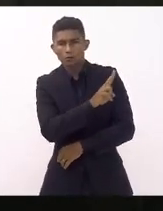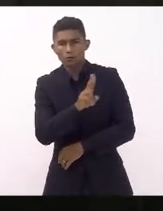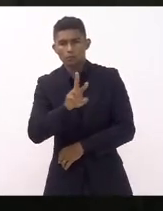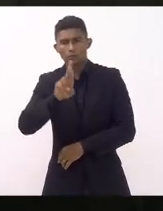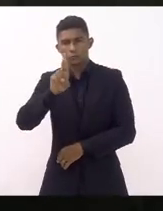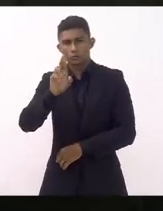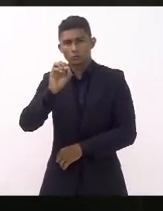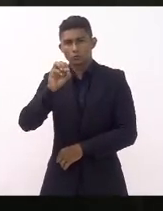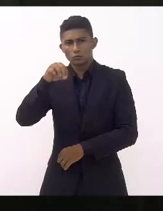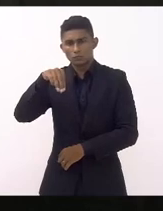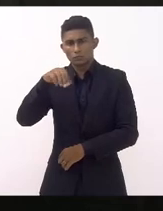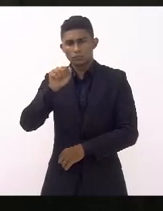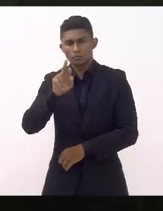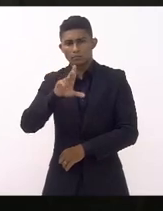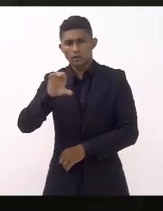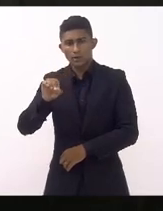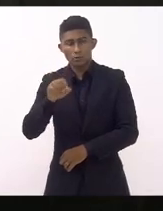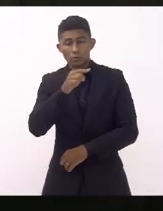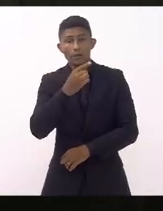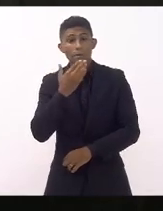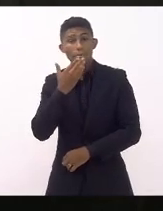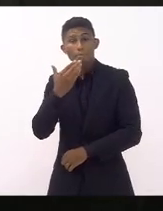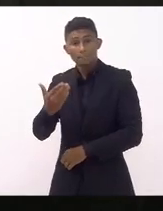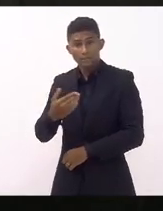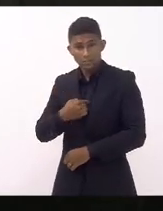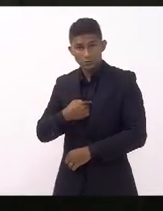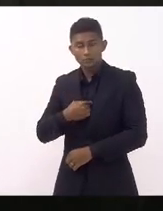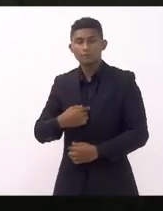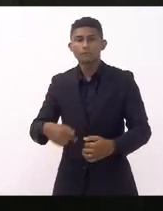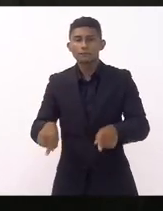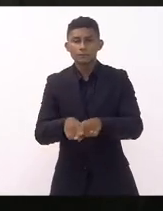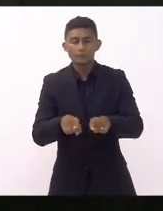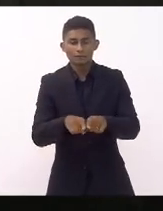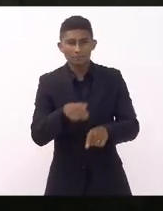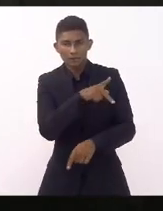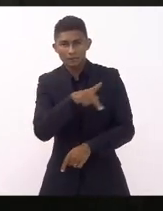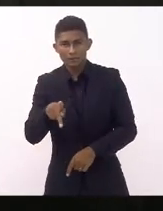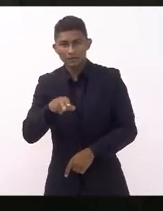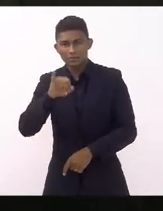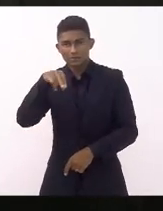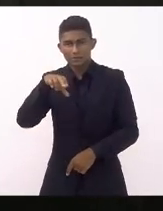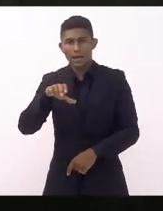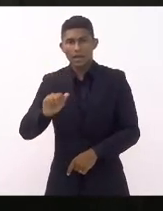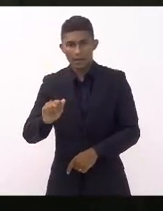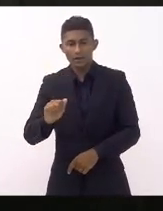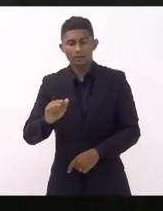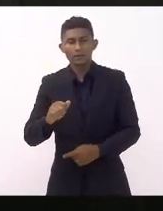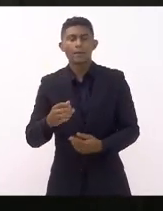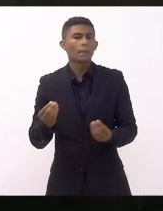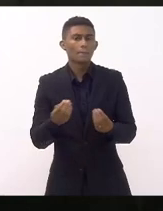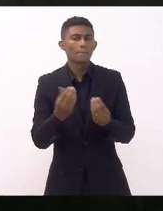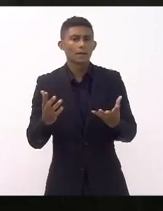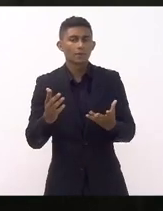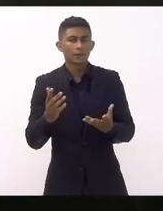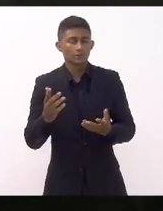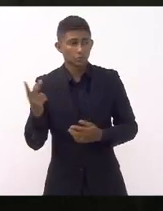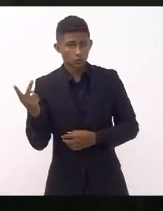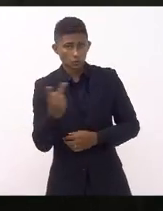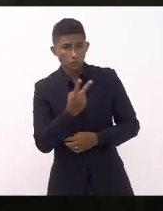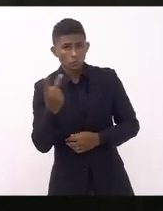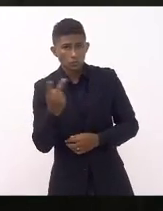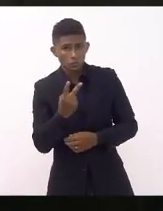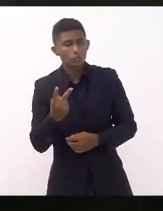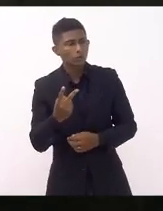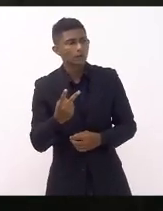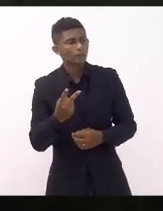e solicitou a minha intercessão junto ao presidente do INEA para que houvesse uma autorização emergencial